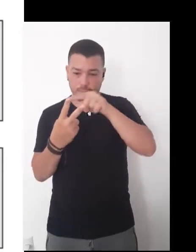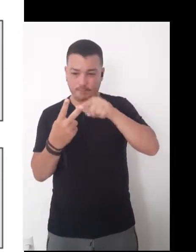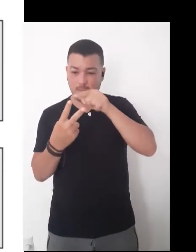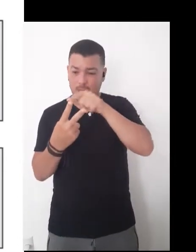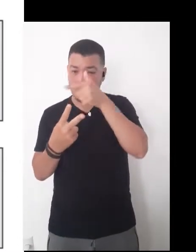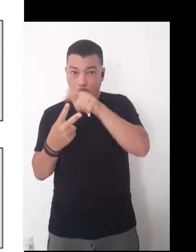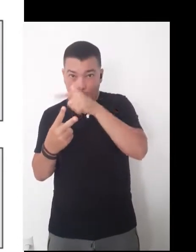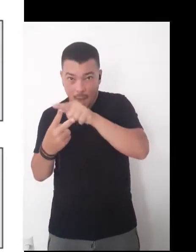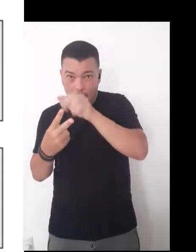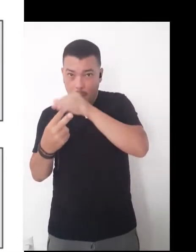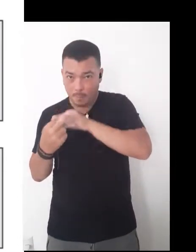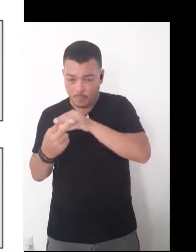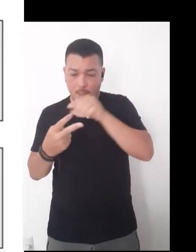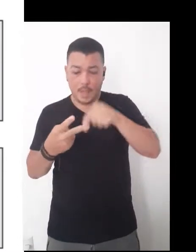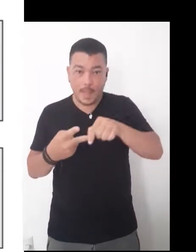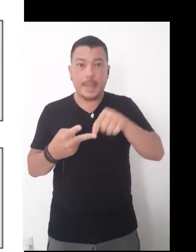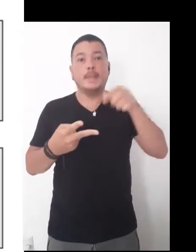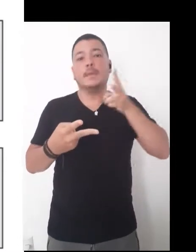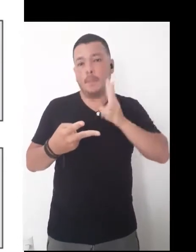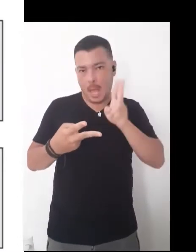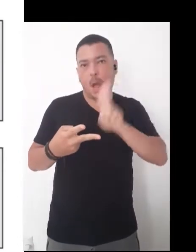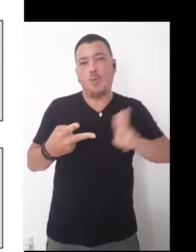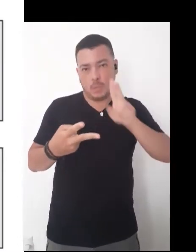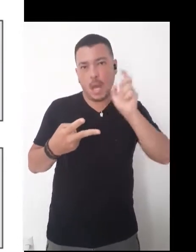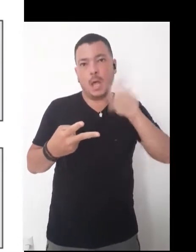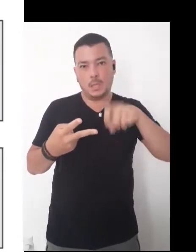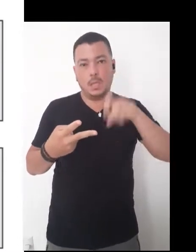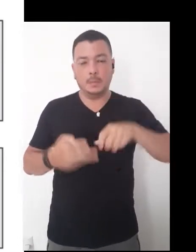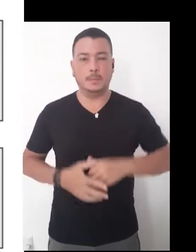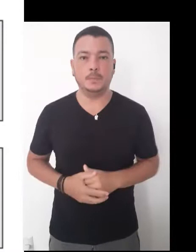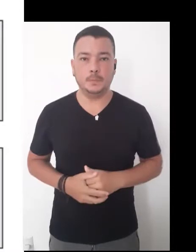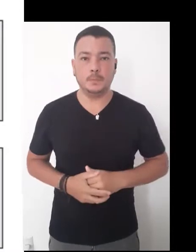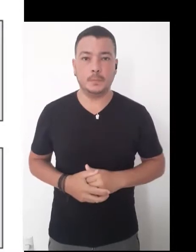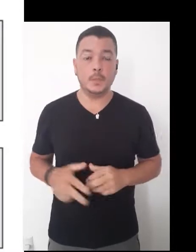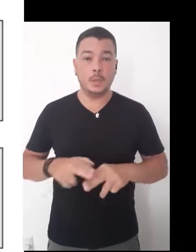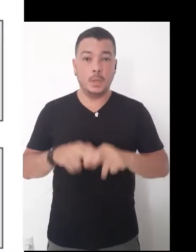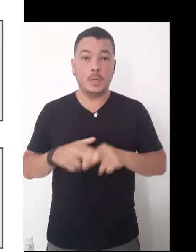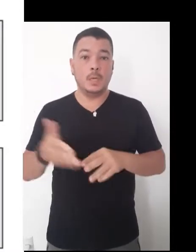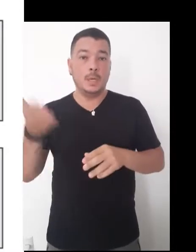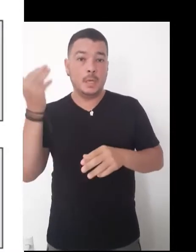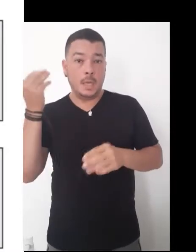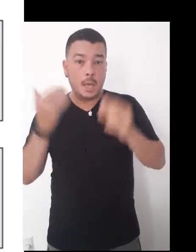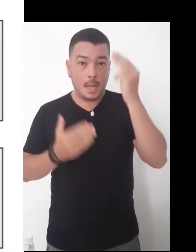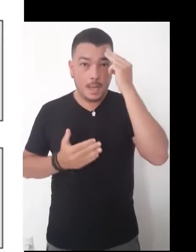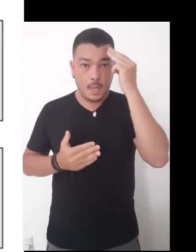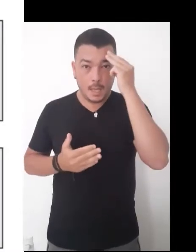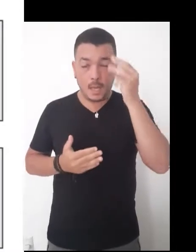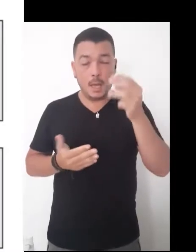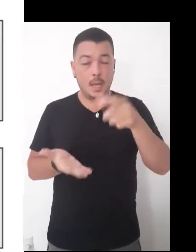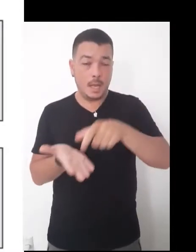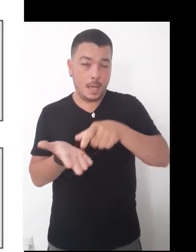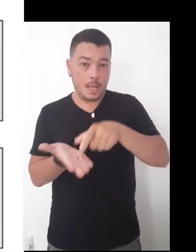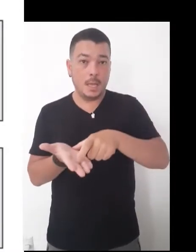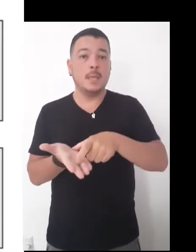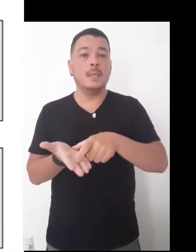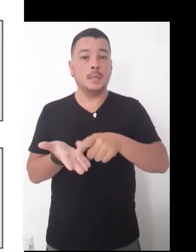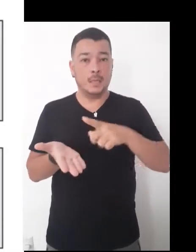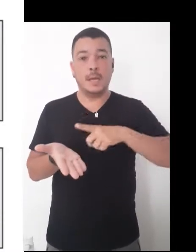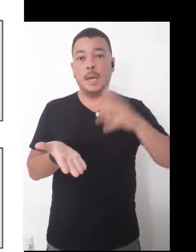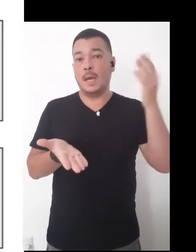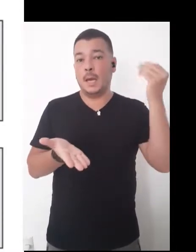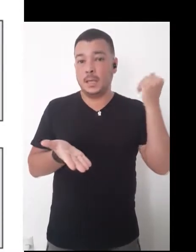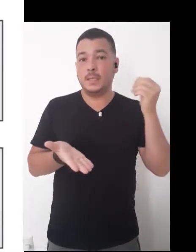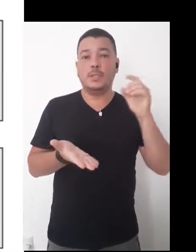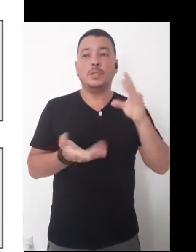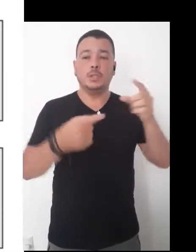Então isso significa DIMM, né? Em oposição às memórias antigas que eram SIM. Ela só tinha uma linha de memória ou tinha linha